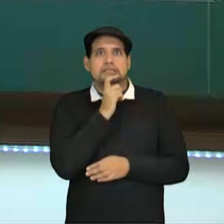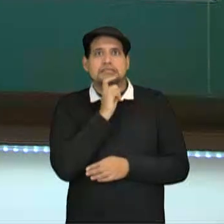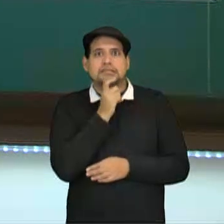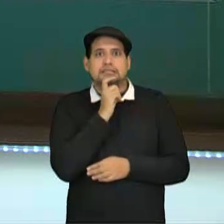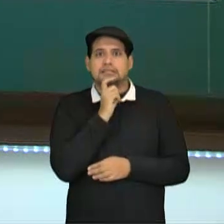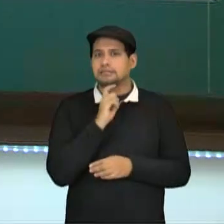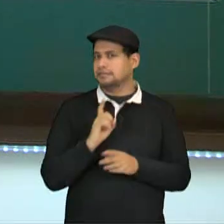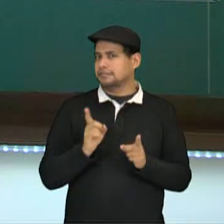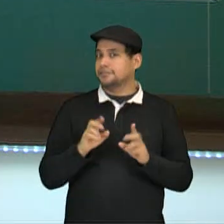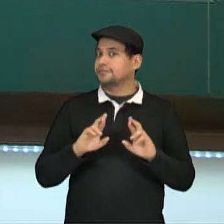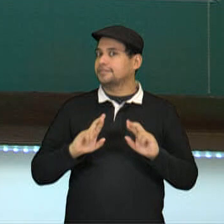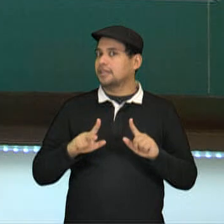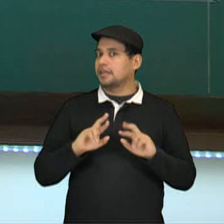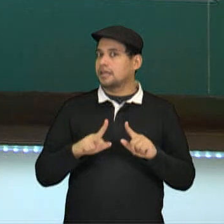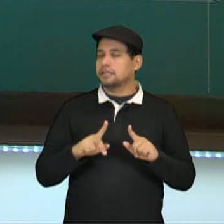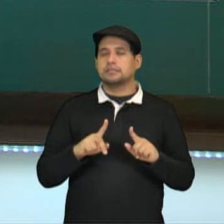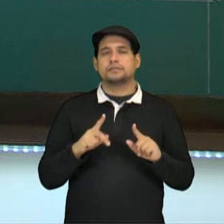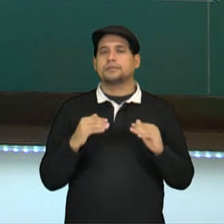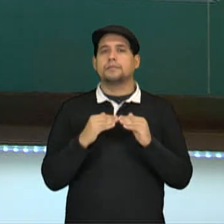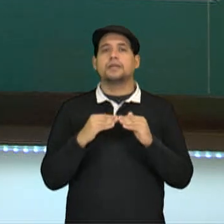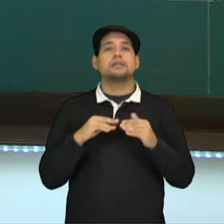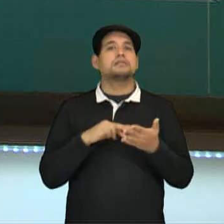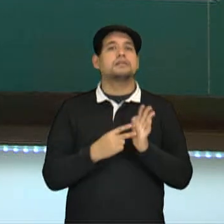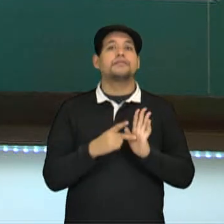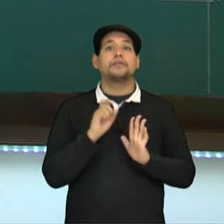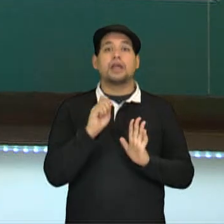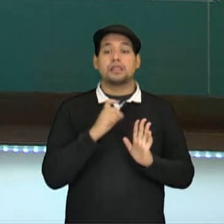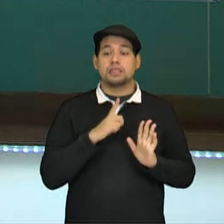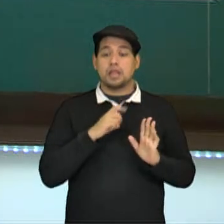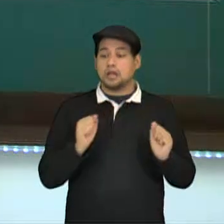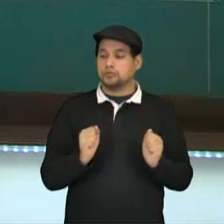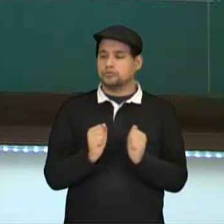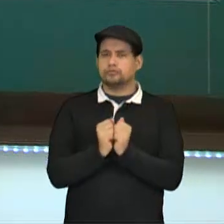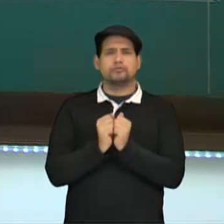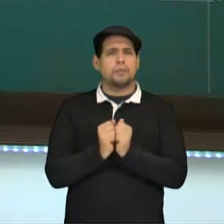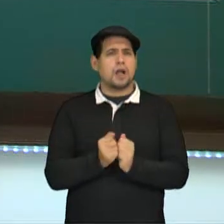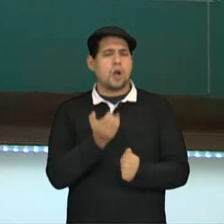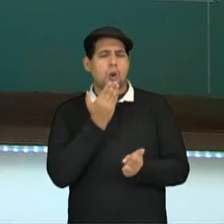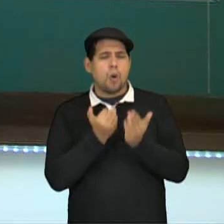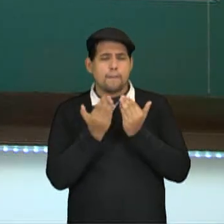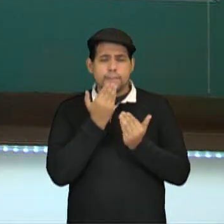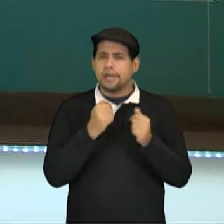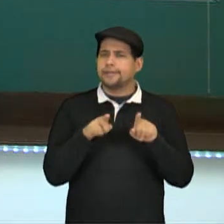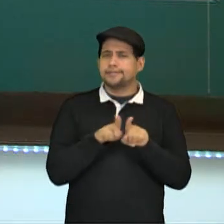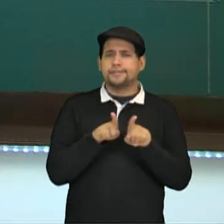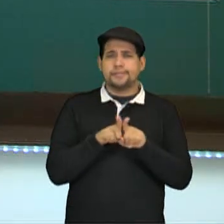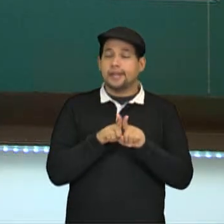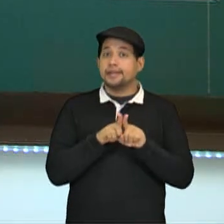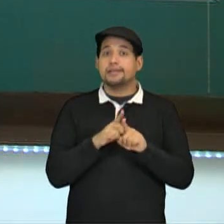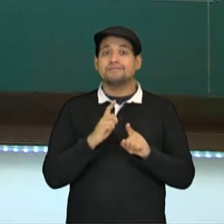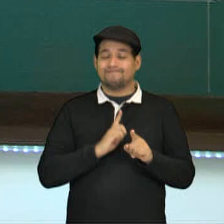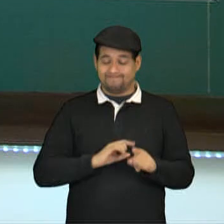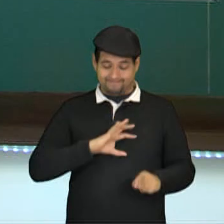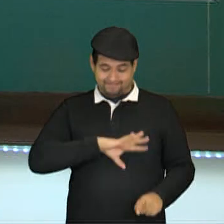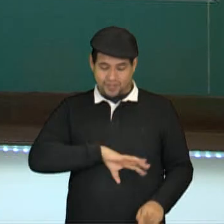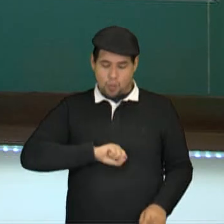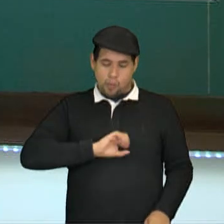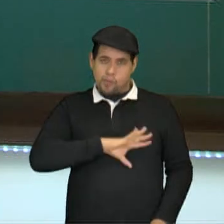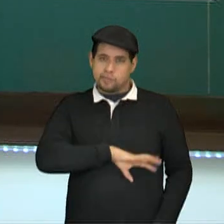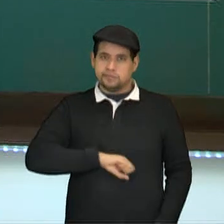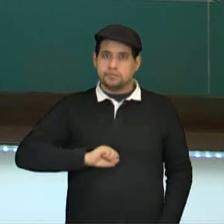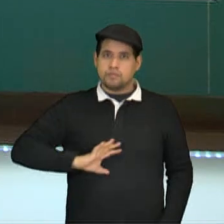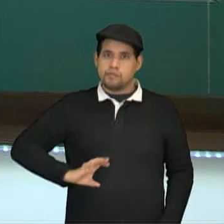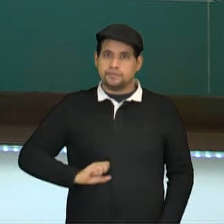frio. Não é por conta disso, não. Eles estão ali para se alimentar e, infelizmente, na